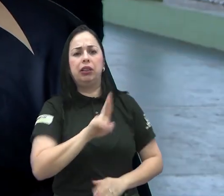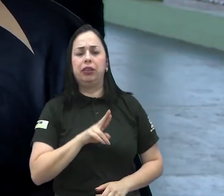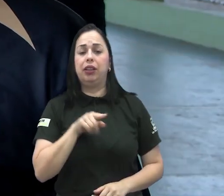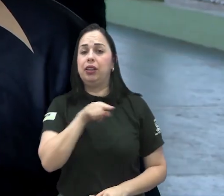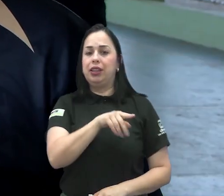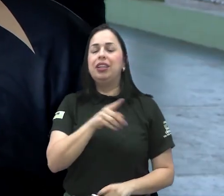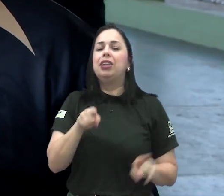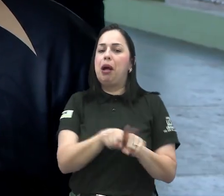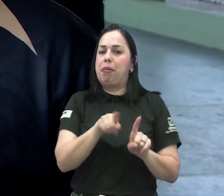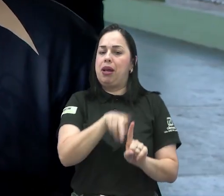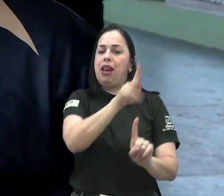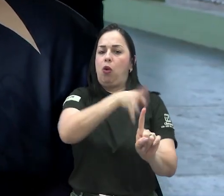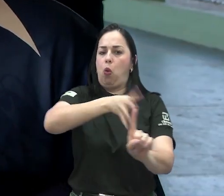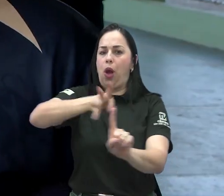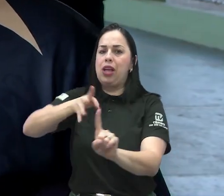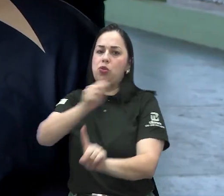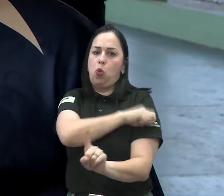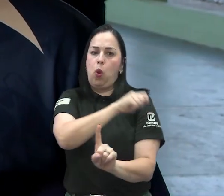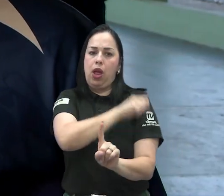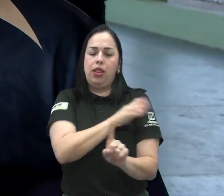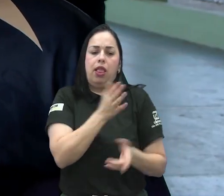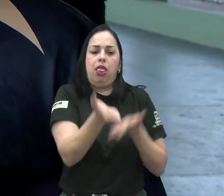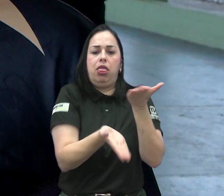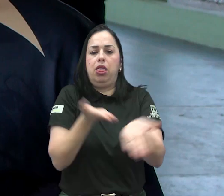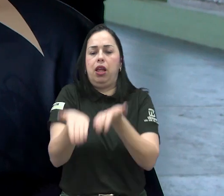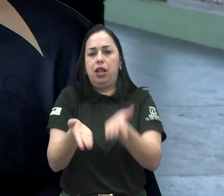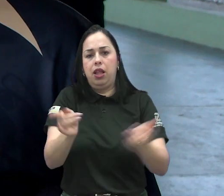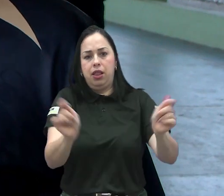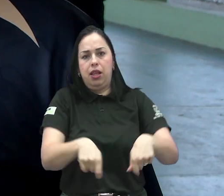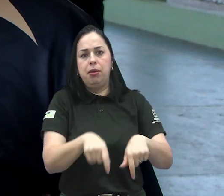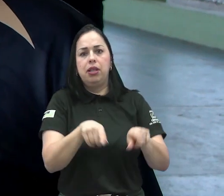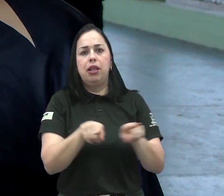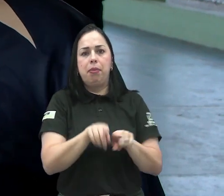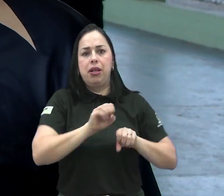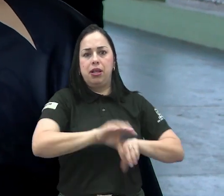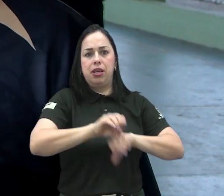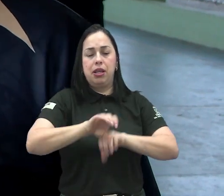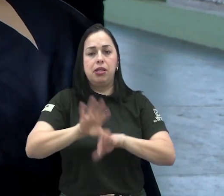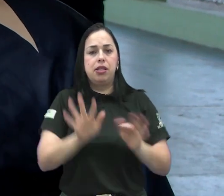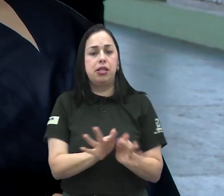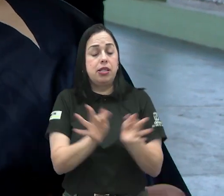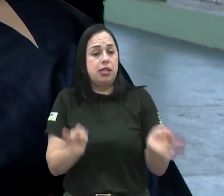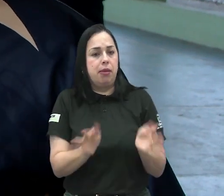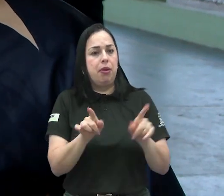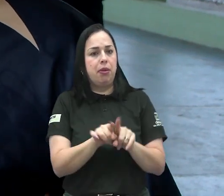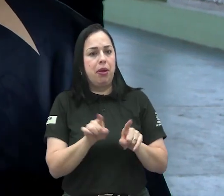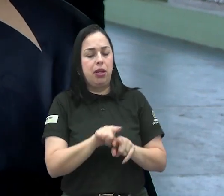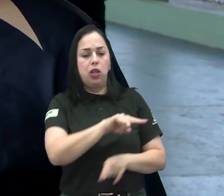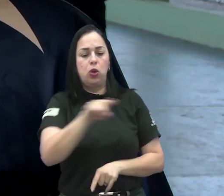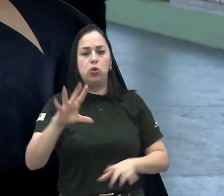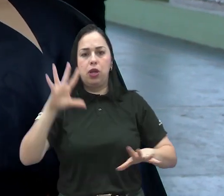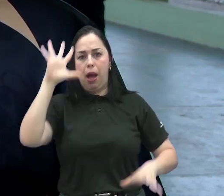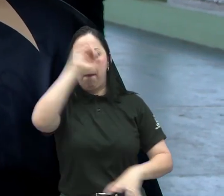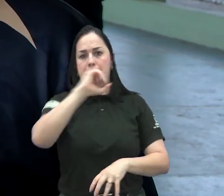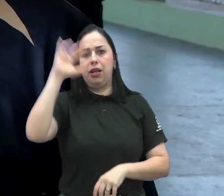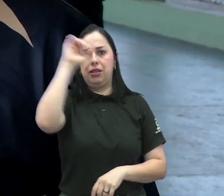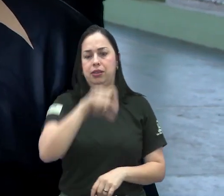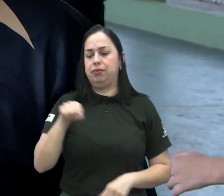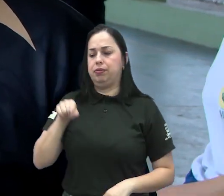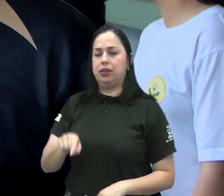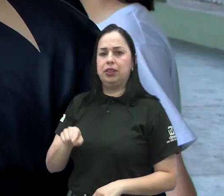alunos, sabe como cada um é, sabe como cuidar de cada um dentro de sala, ensinando de um jeito certo, onde todos consigam